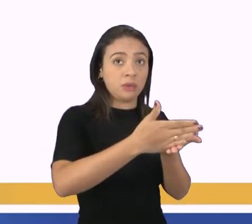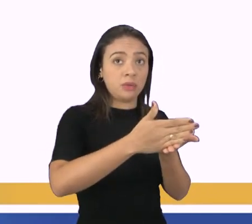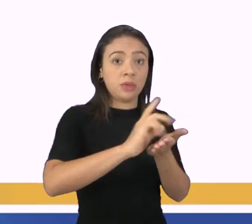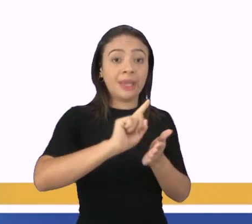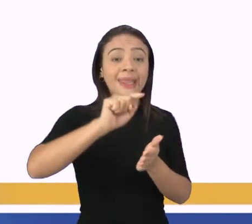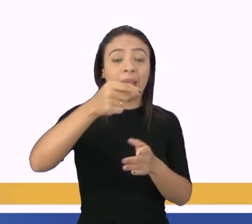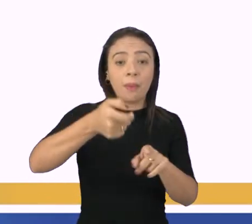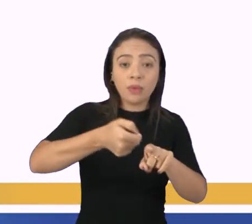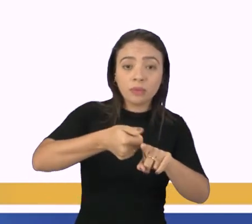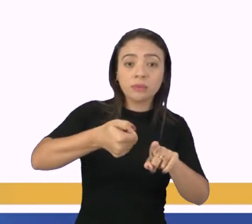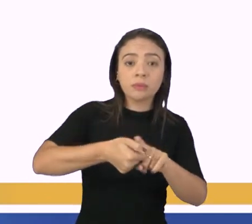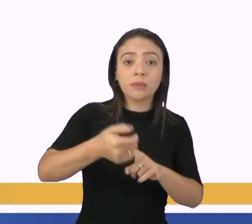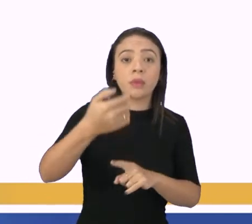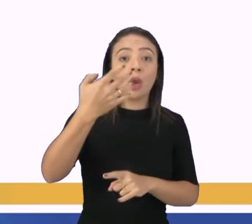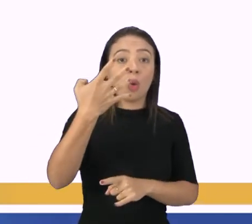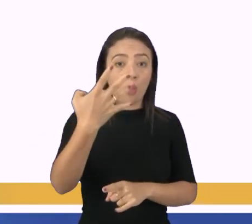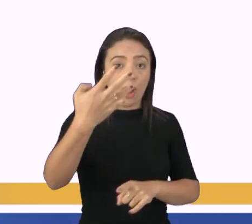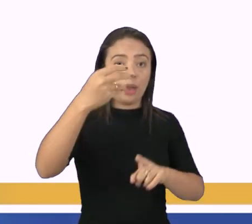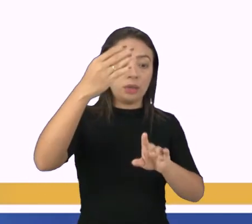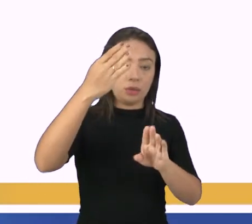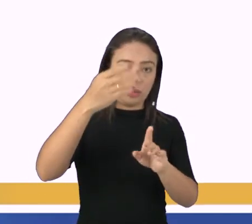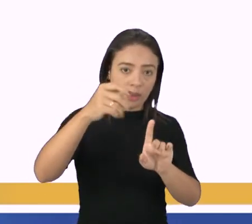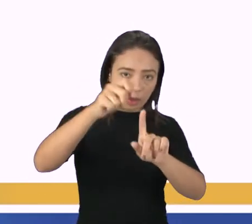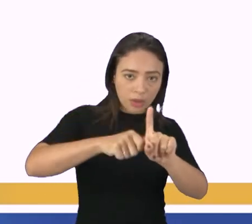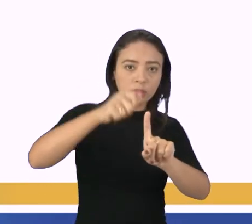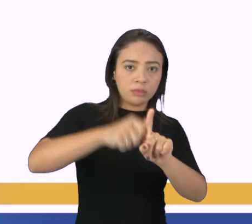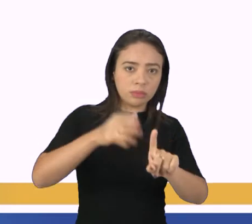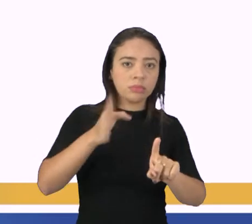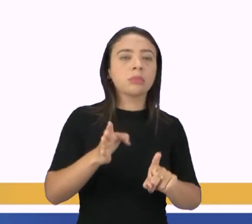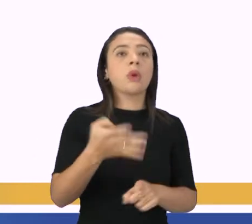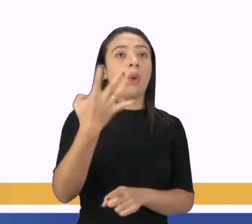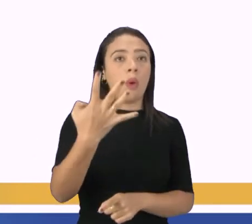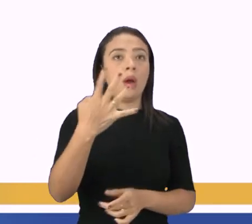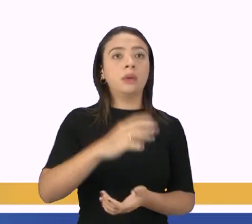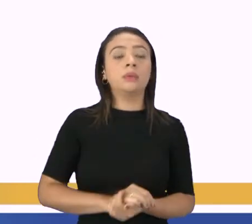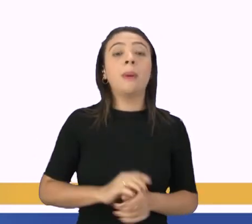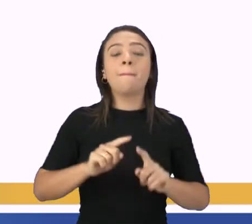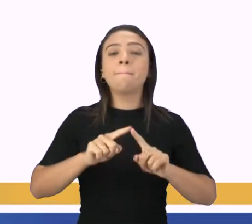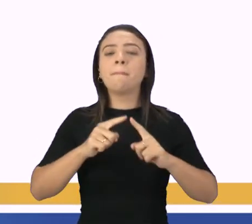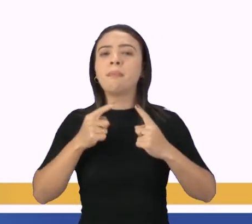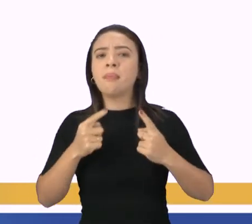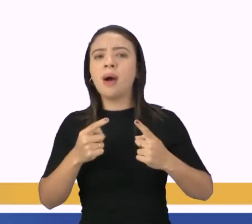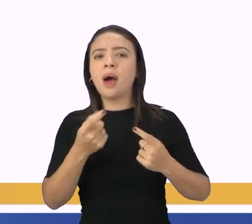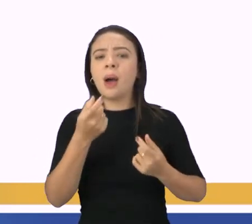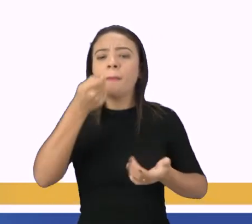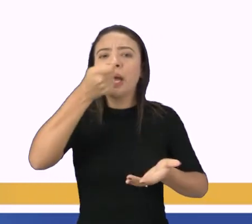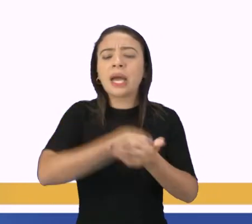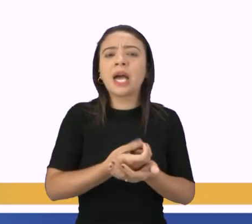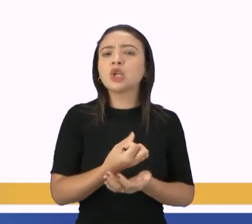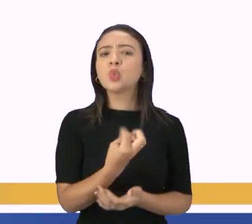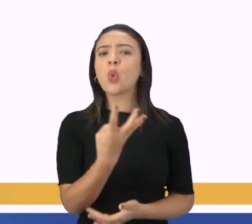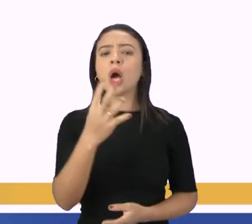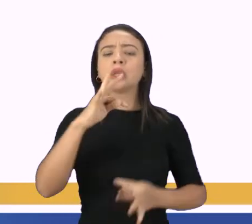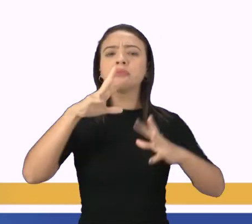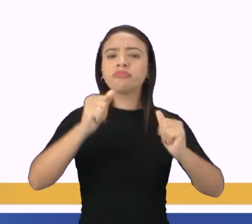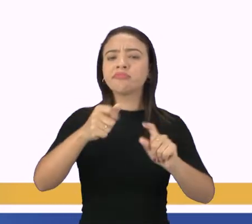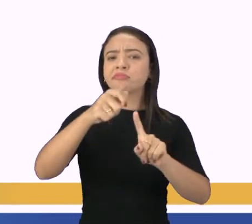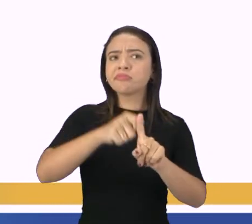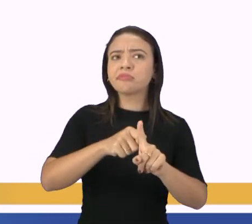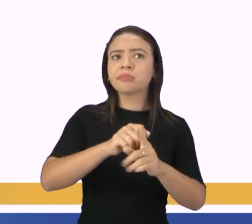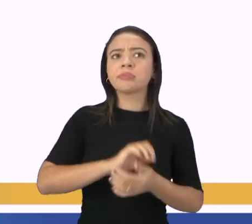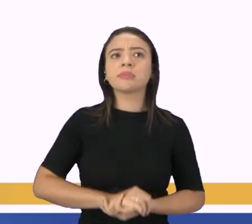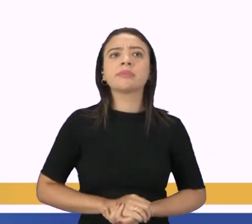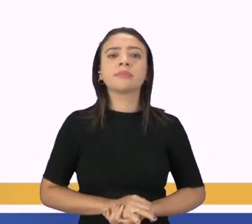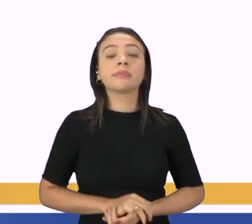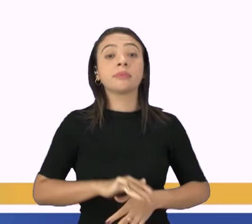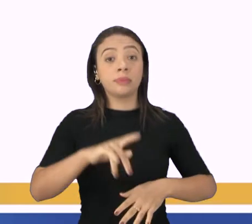4 prestações iguais sem juros. Qual é o valor de cada prestação? Então, o que eu tenho aí? Eu tenho o valor